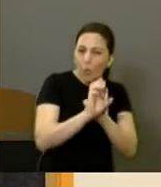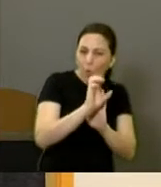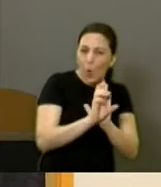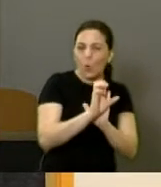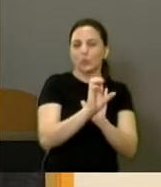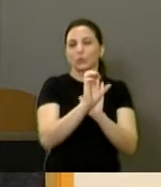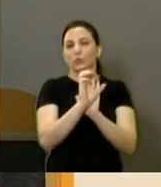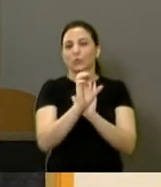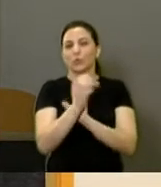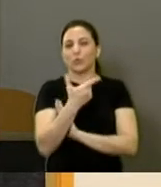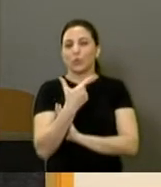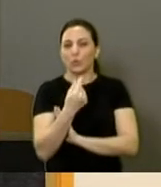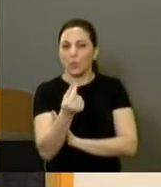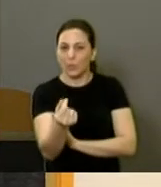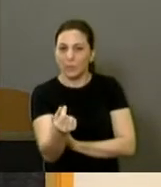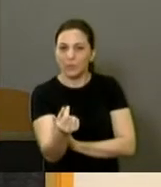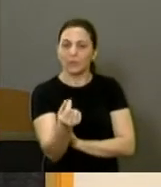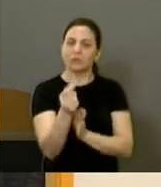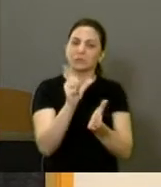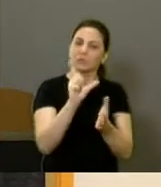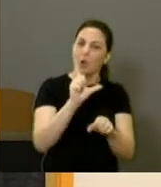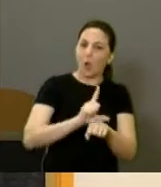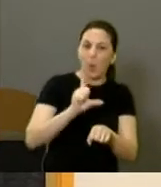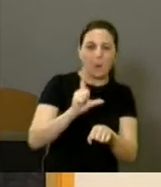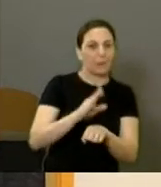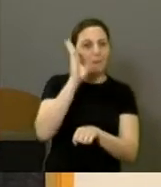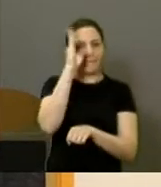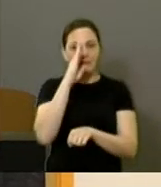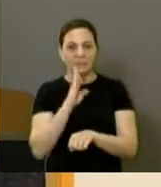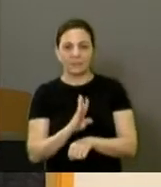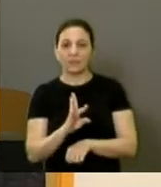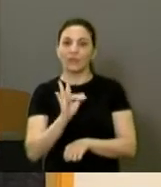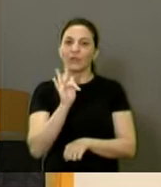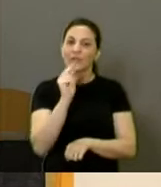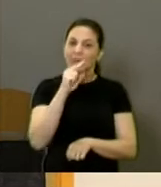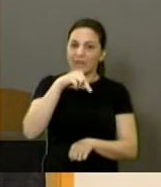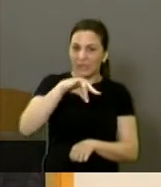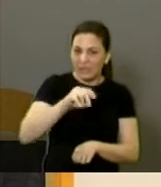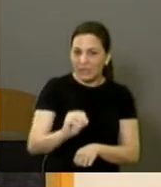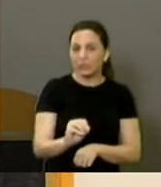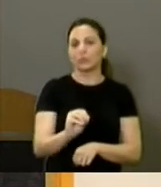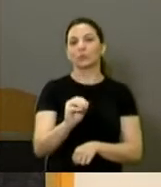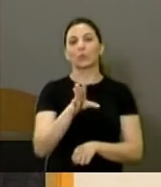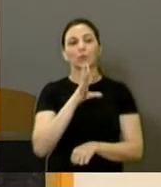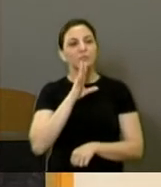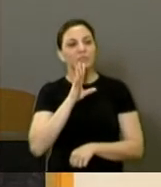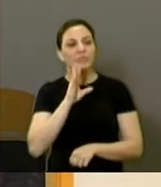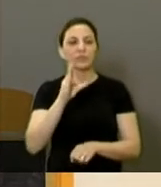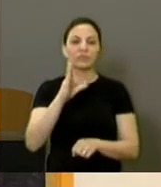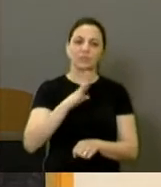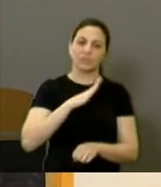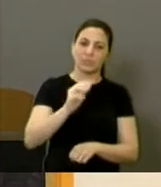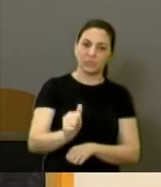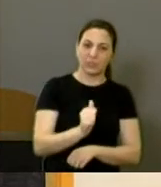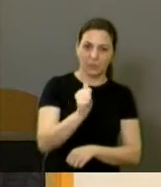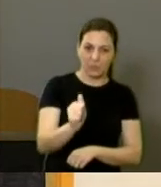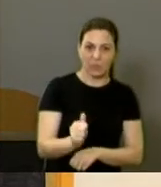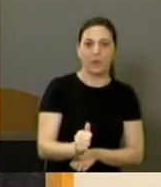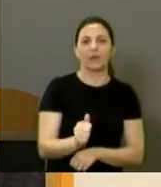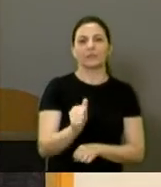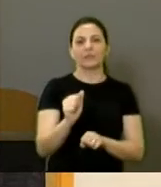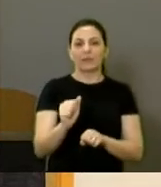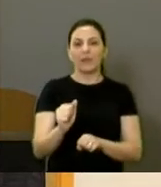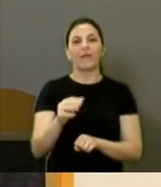Brasileiro. O doutor Fernando Passos é reconhecido na nossa cidade, é professor na Uniara sobre esta